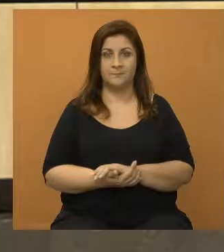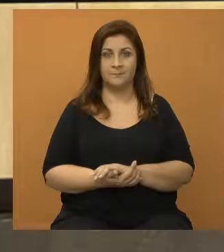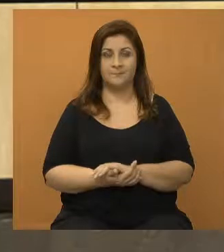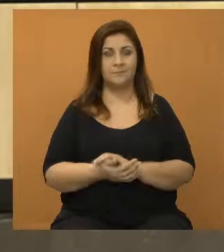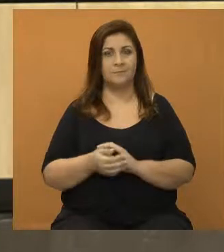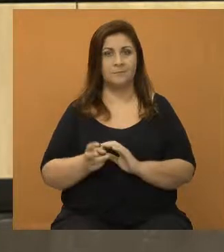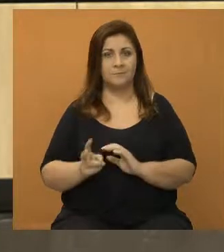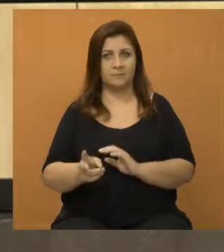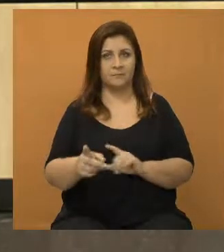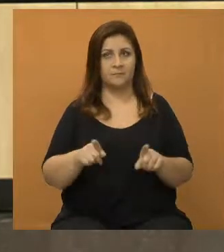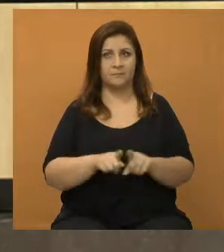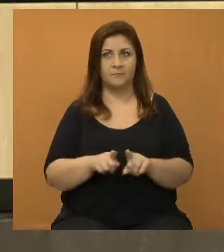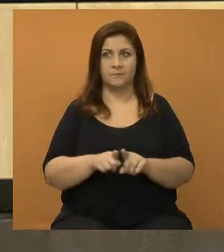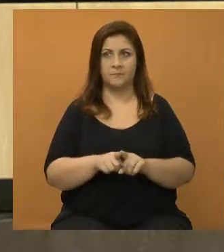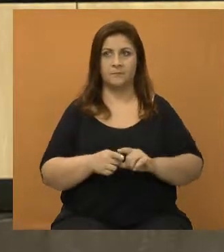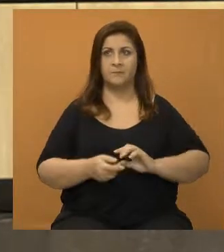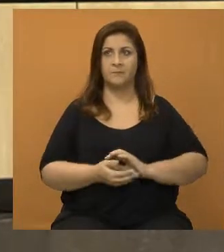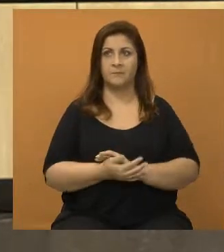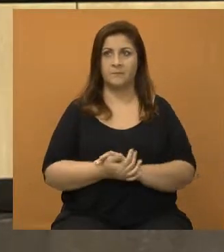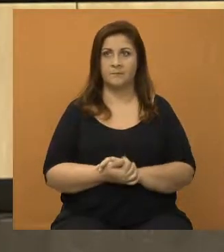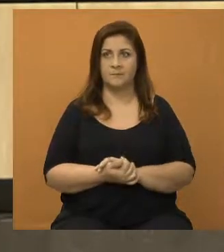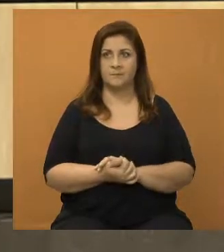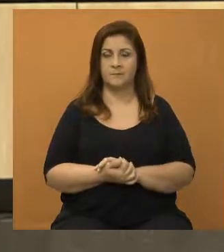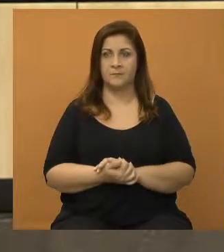Continuo aqui também.